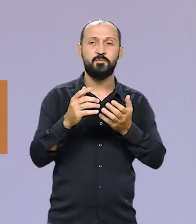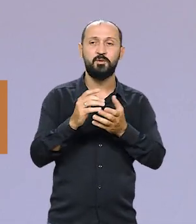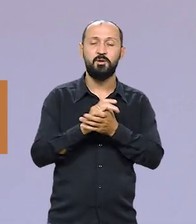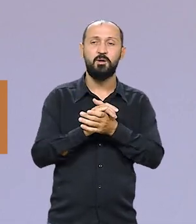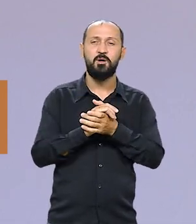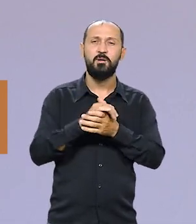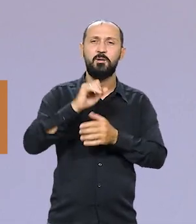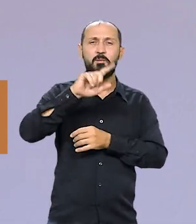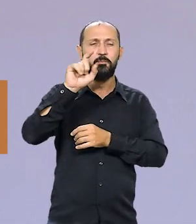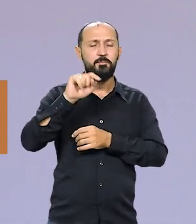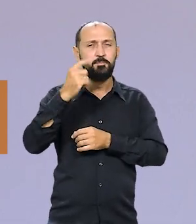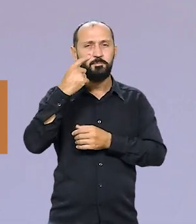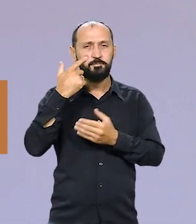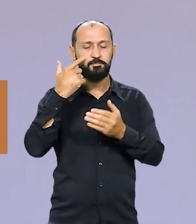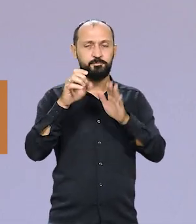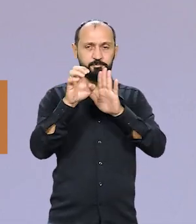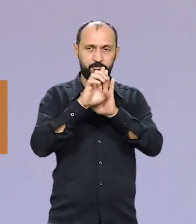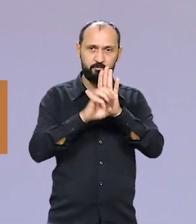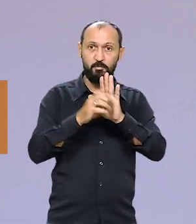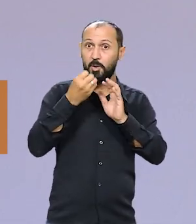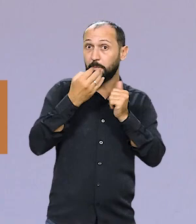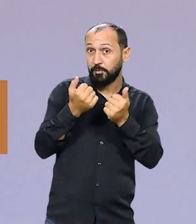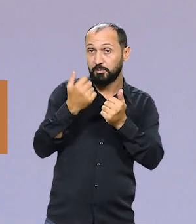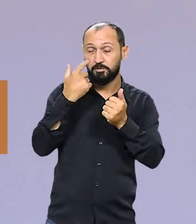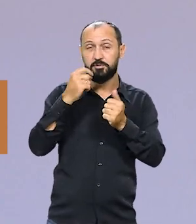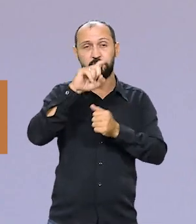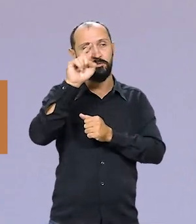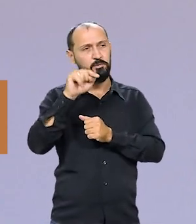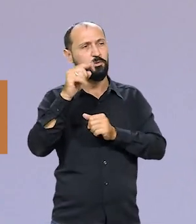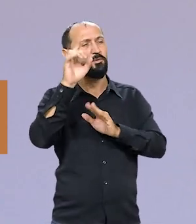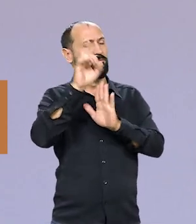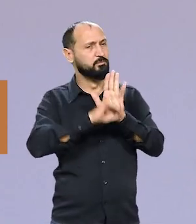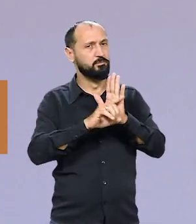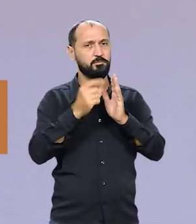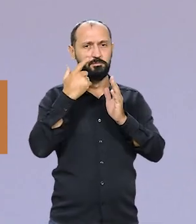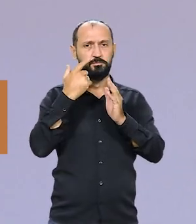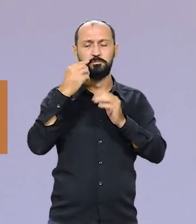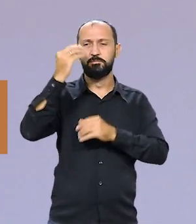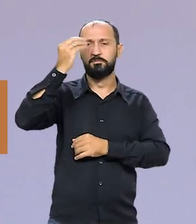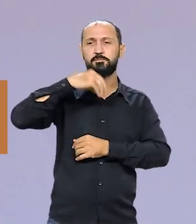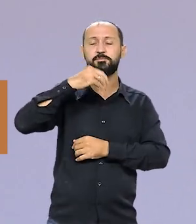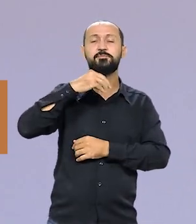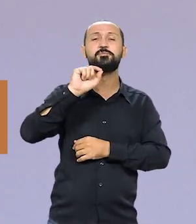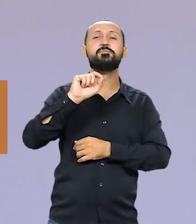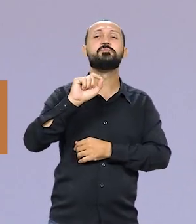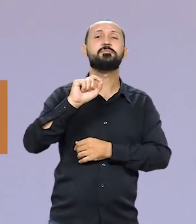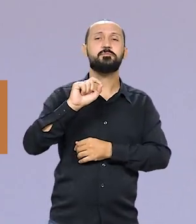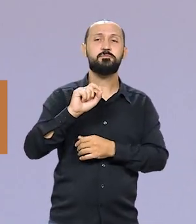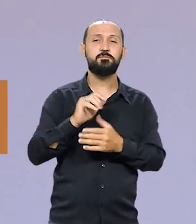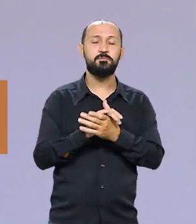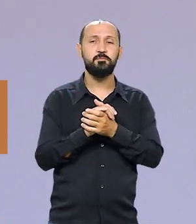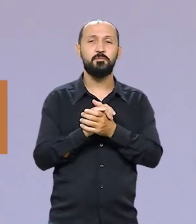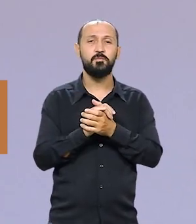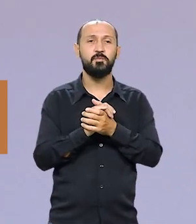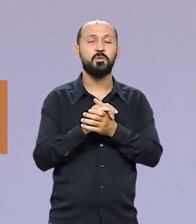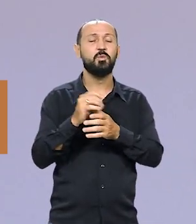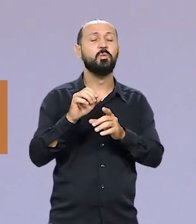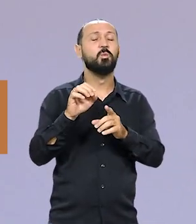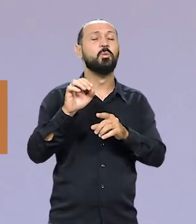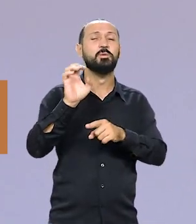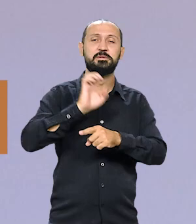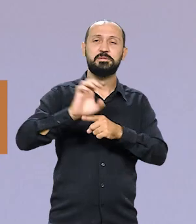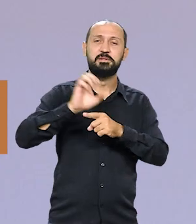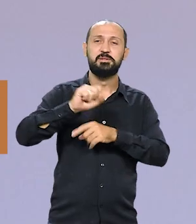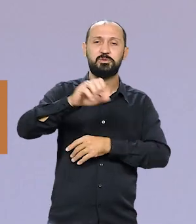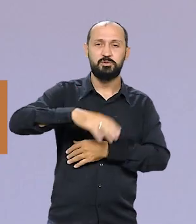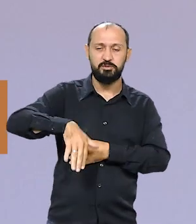direitos, questiona o estatuto na parte boa, tá? Sim. Sobre os direitos, você está enfraquecendo o que a gente chama o